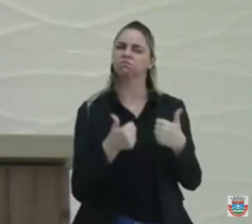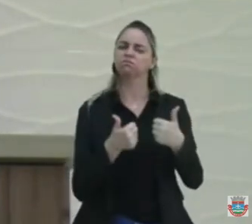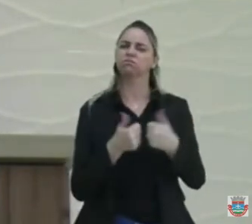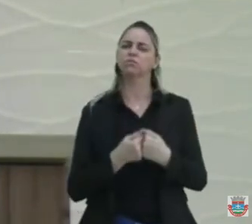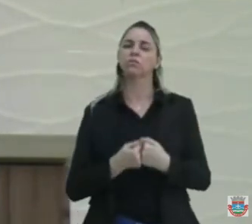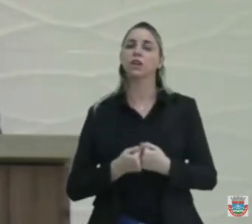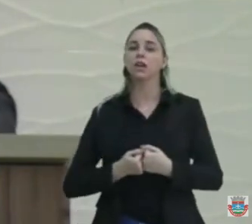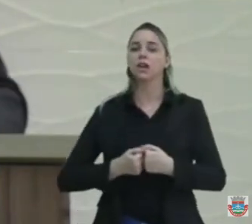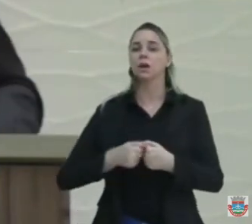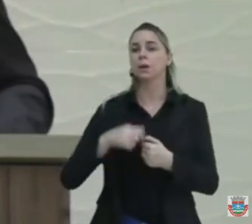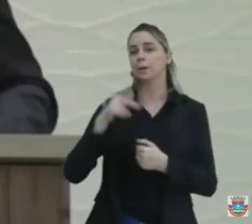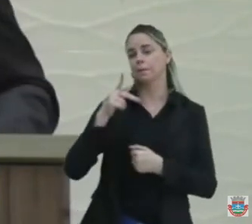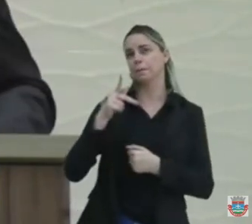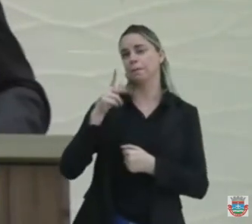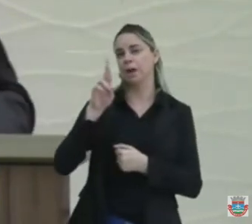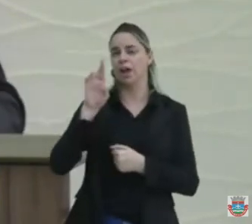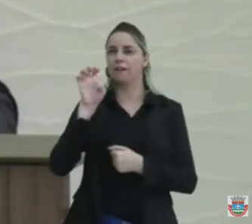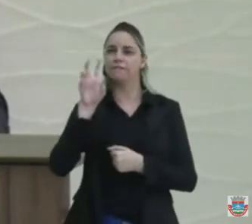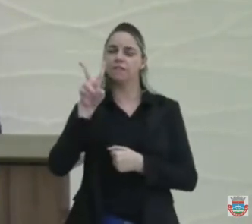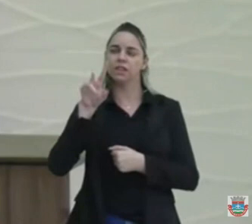nosso município, ela é